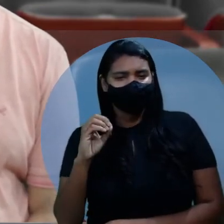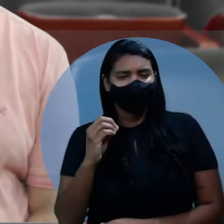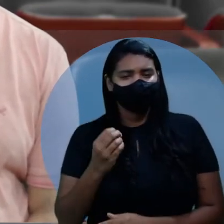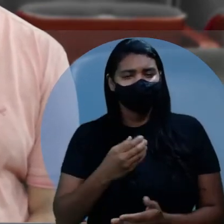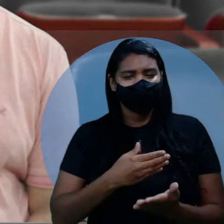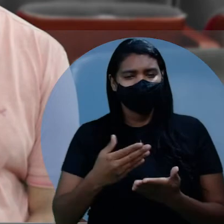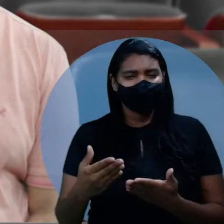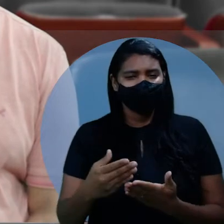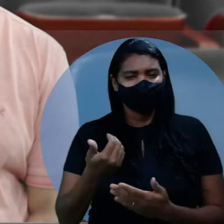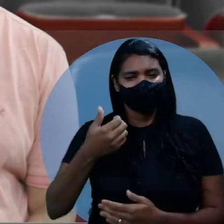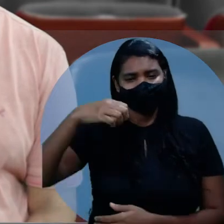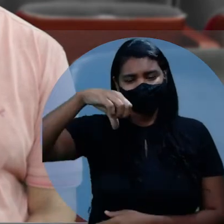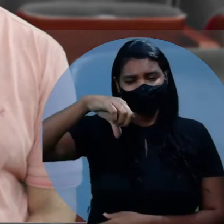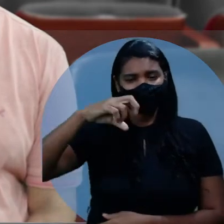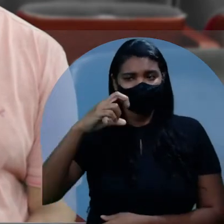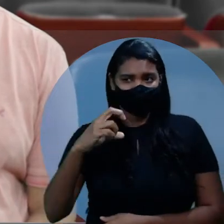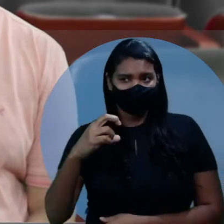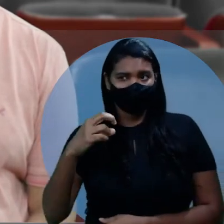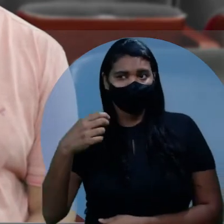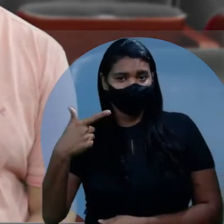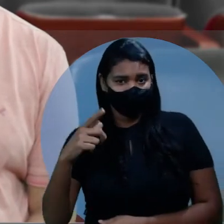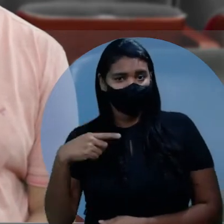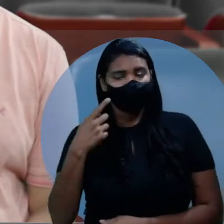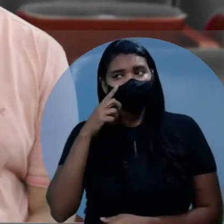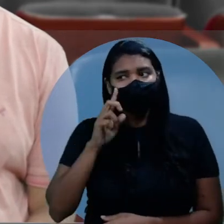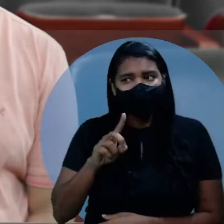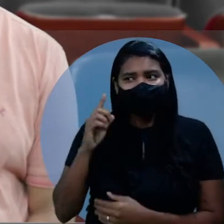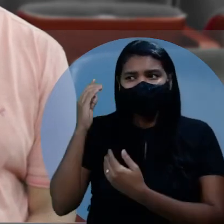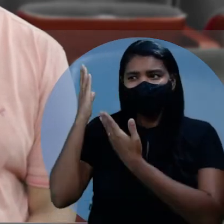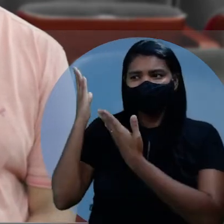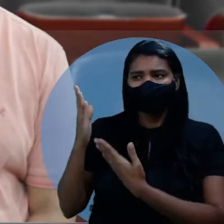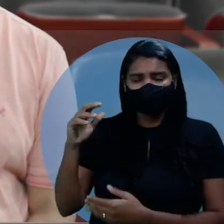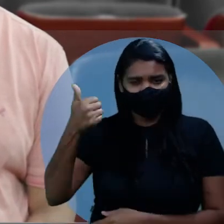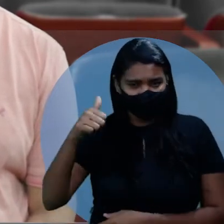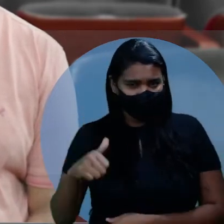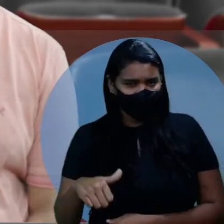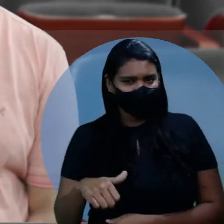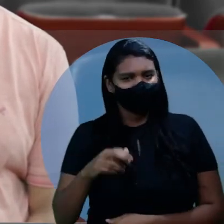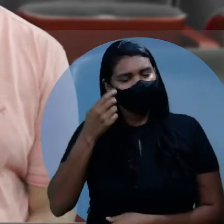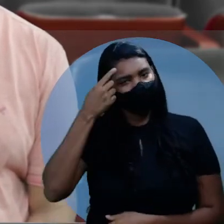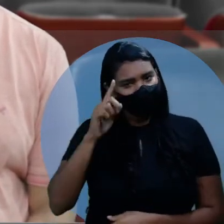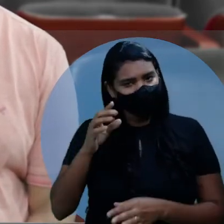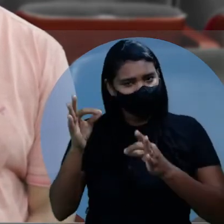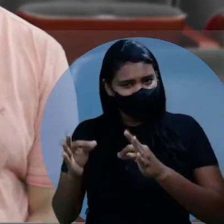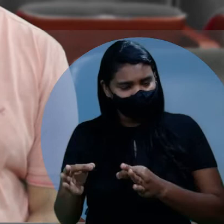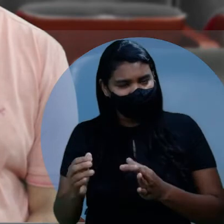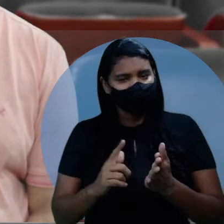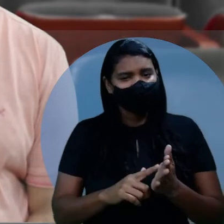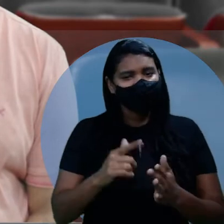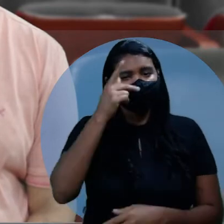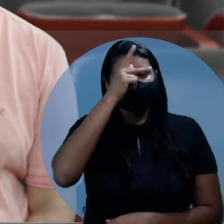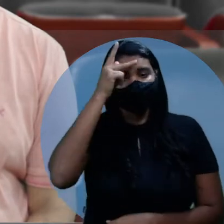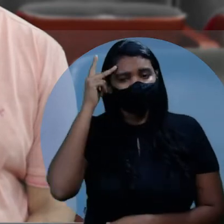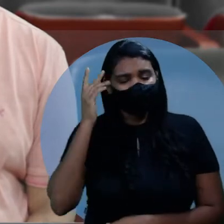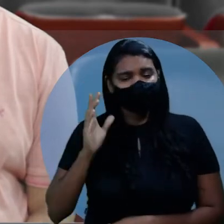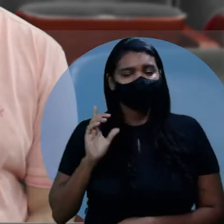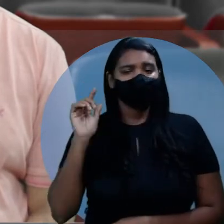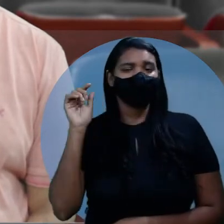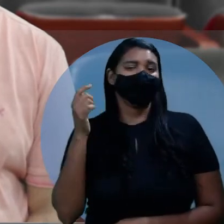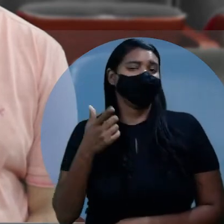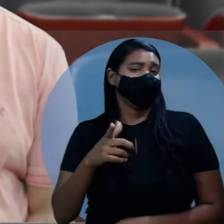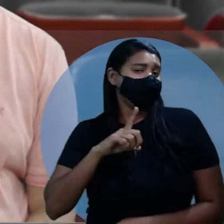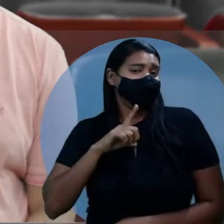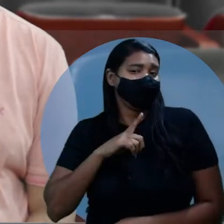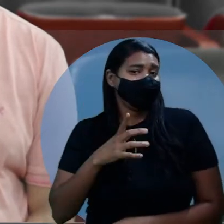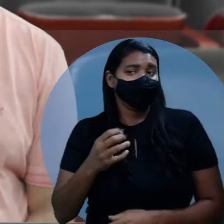inaugurado em 1952, se eu não me engano. Depois a gente vê a data aí certinha no material. E as pessoas, a classe média, não tinham